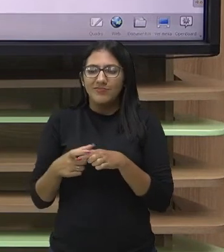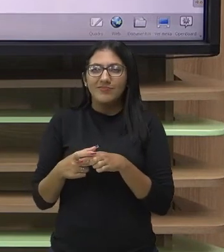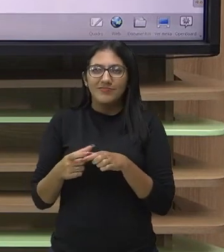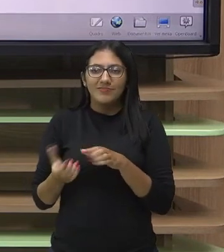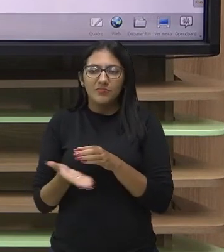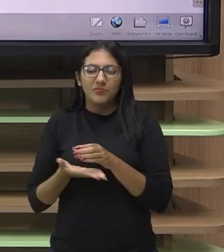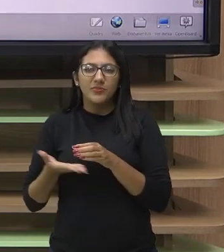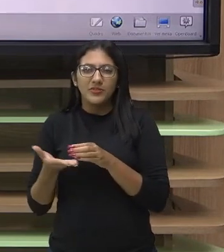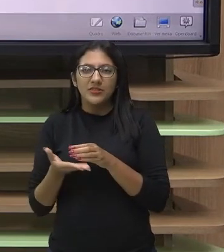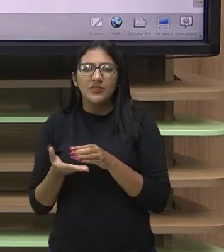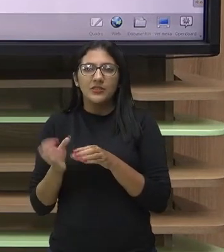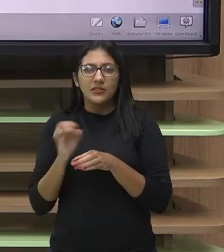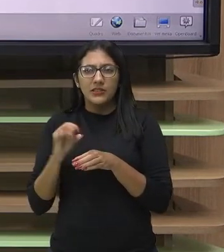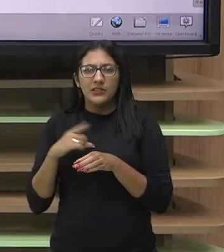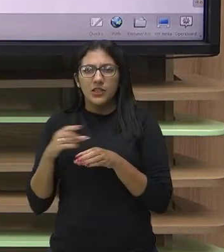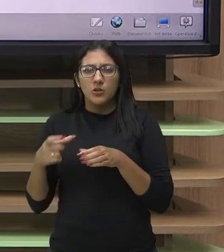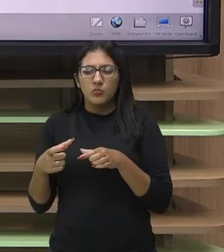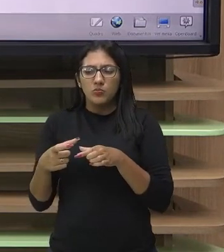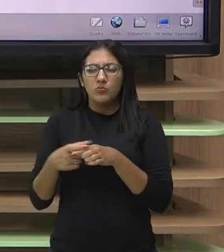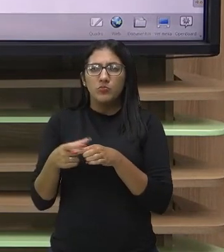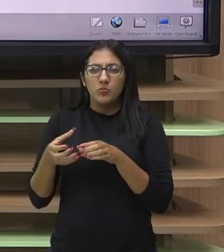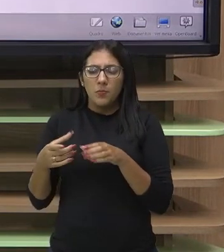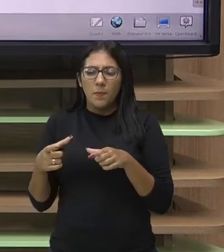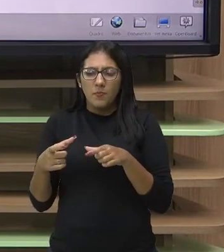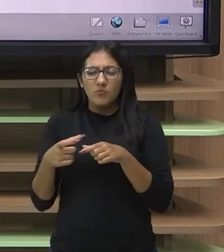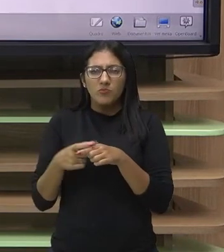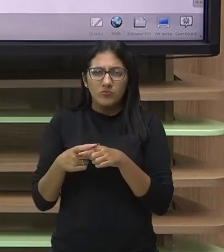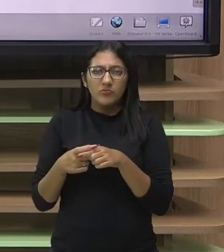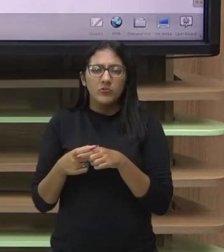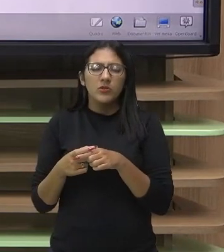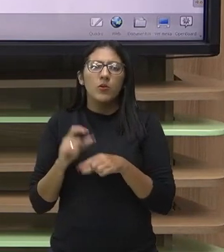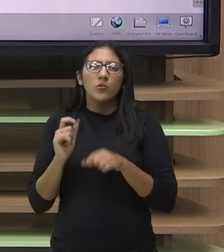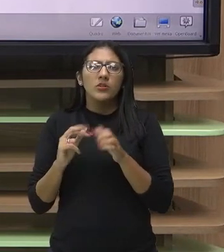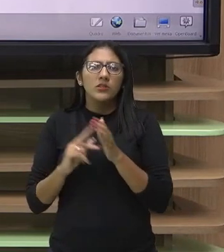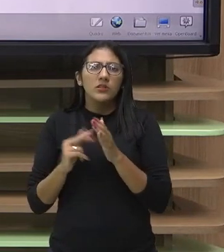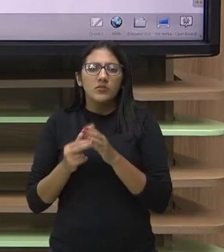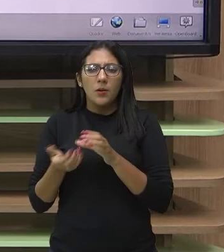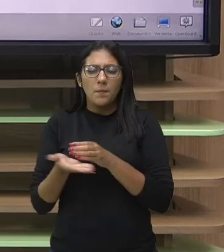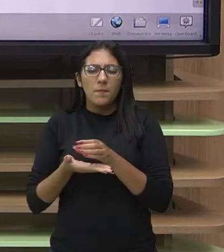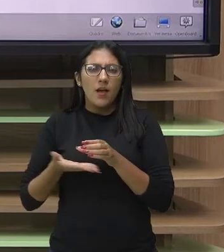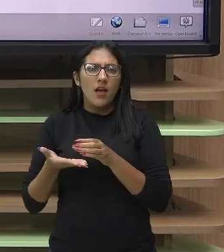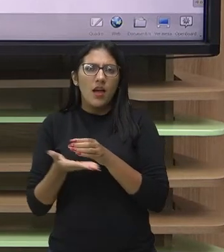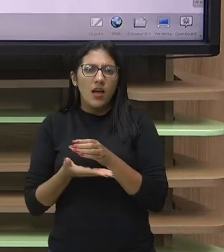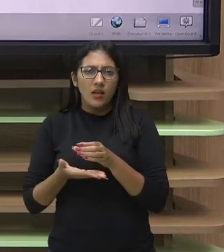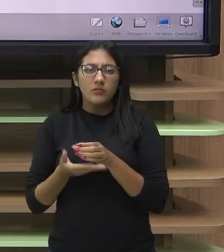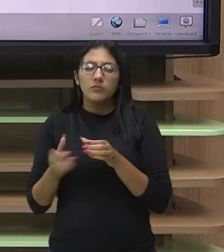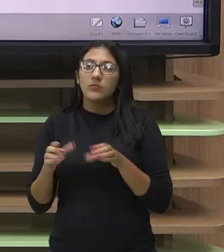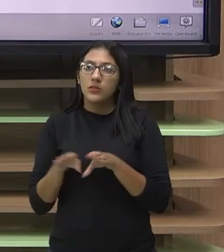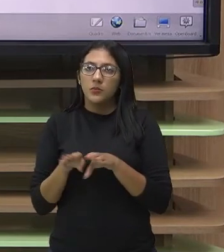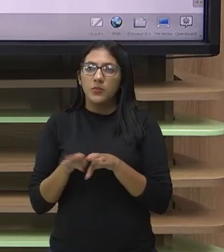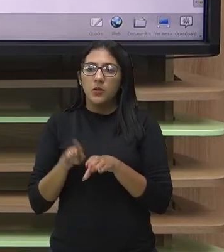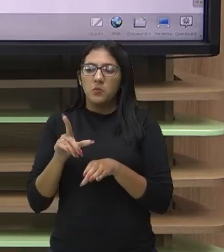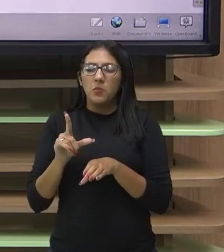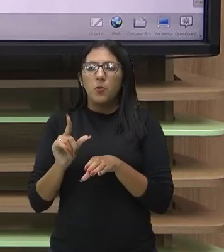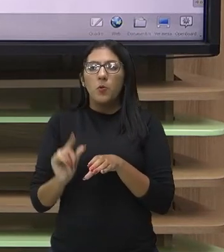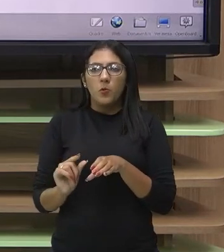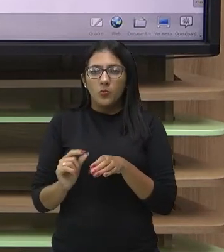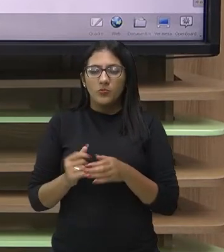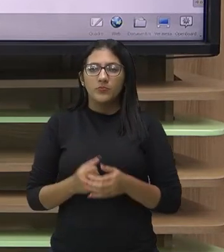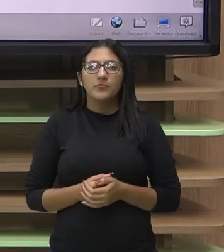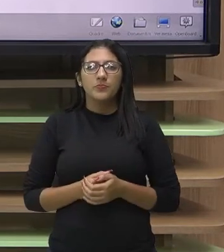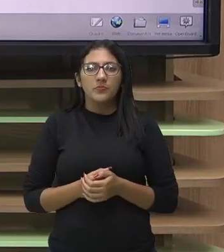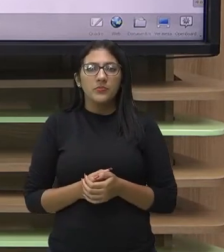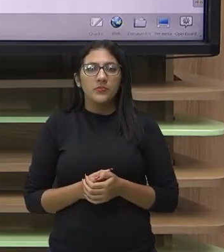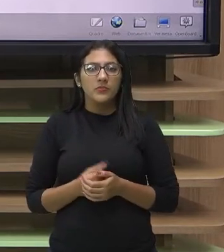o raio é menor, o que vai acontecer com a área da base? Vai ser menor também, né? Porque para